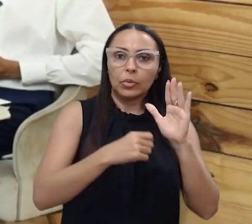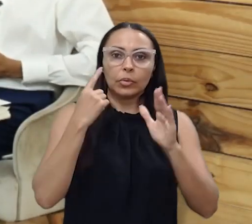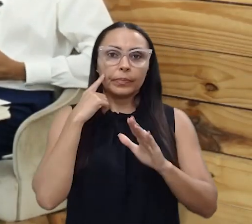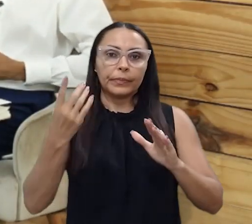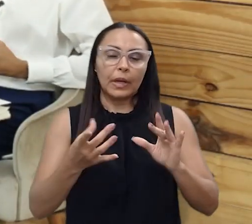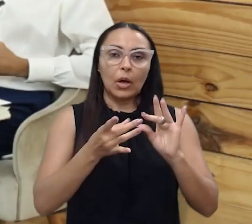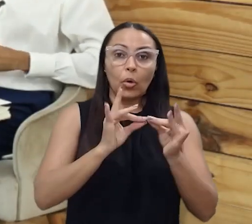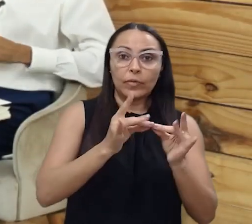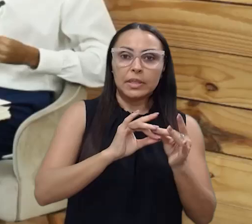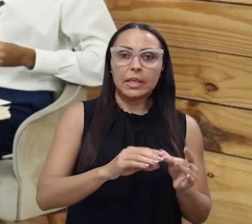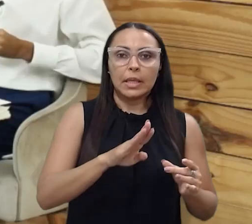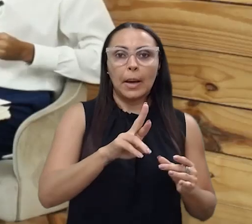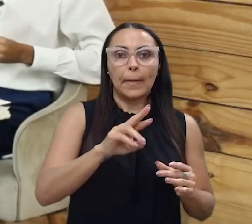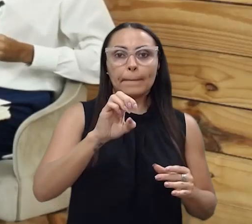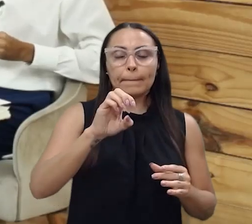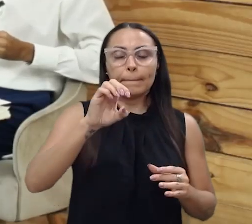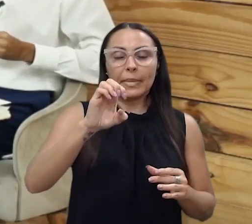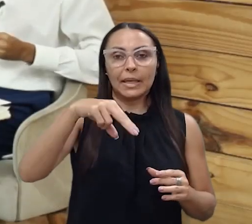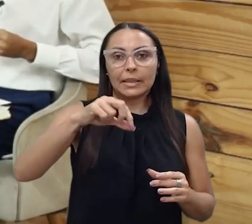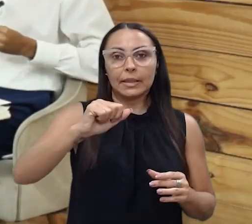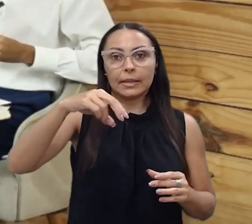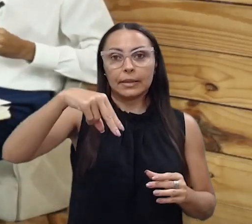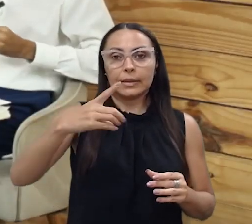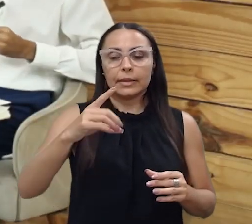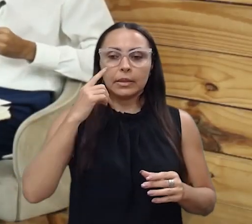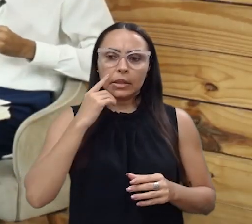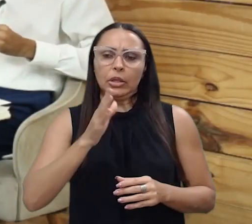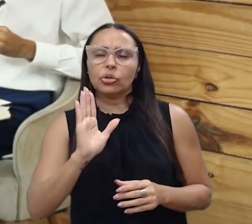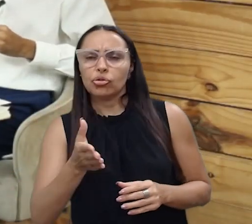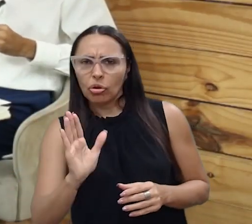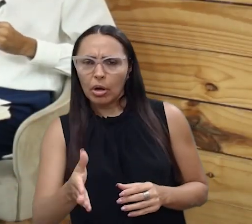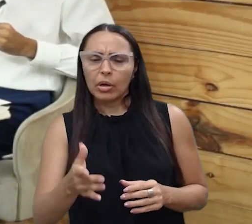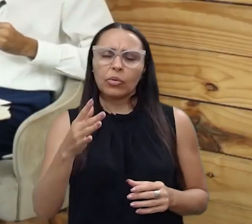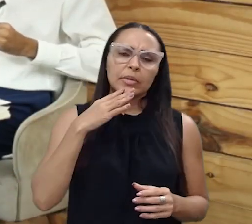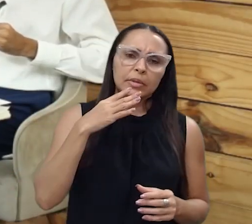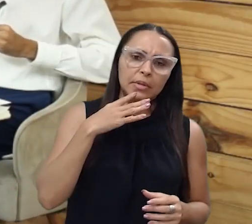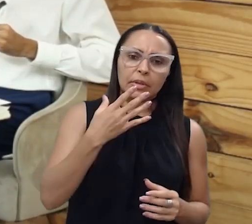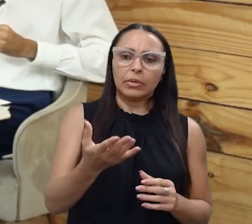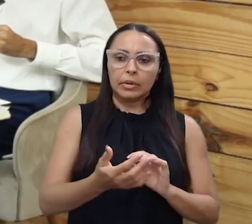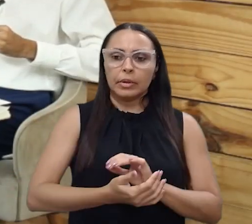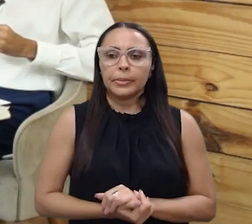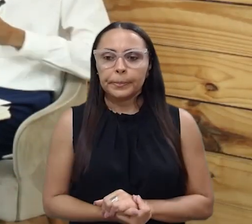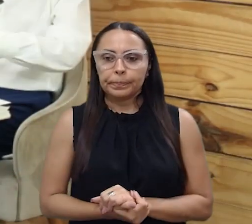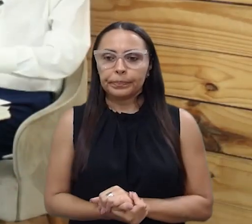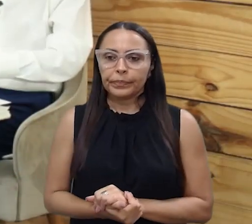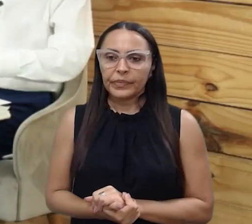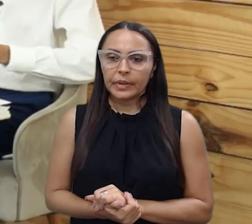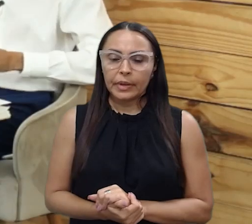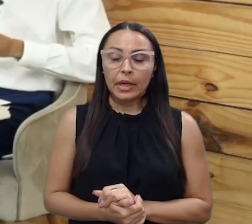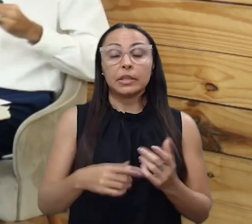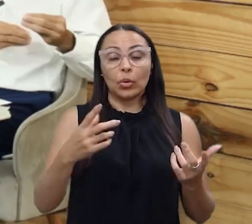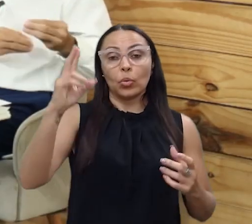Brenan, né? No comecinho ali, quando já era uma olaria, mas que vai virar esse